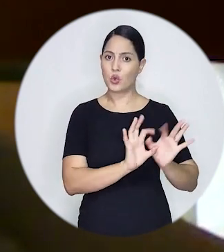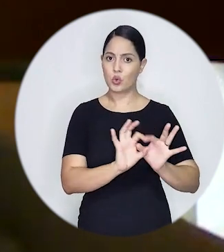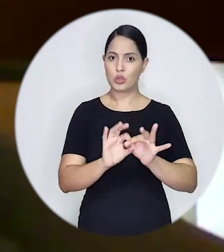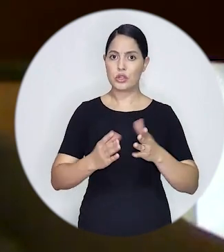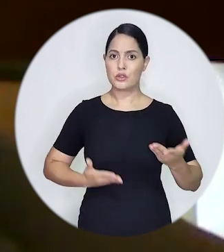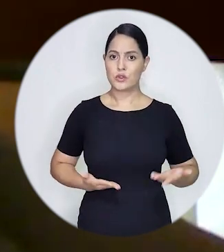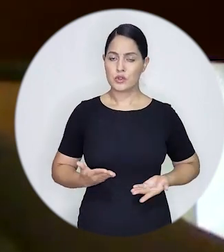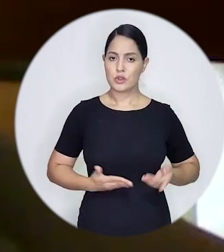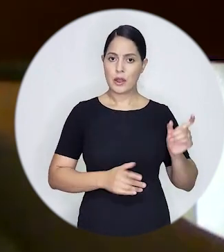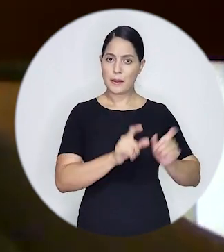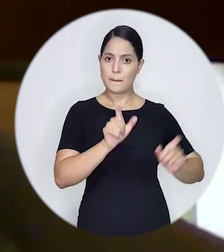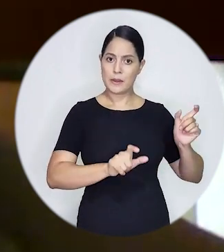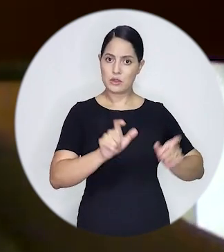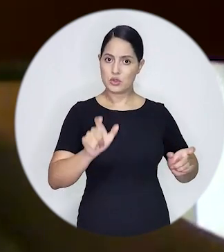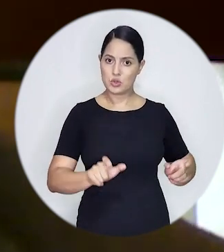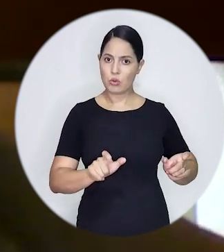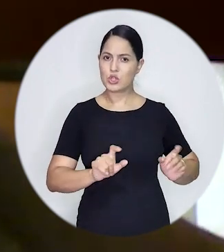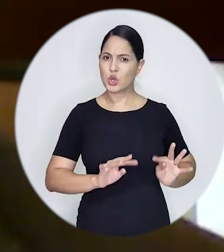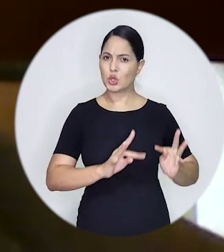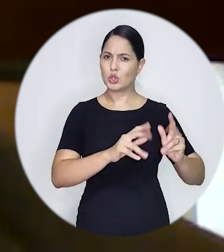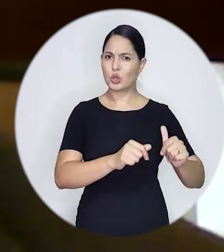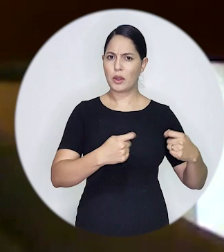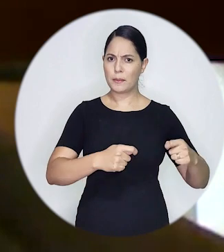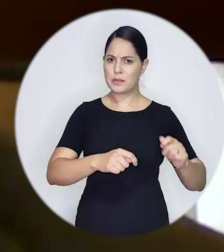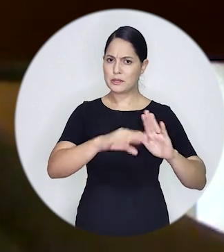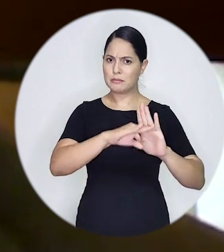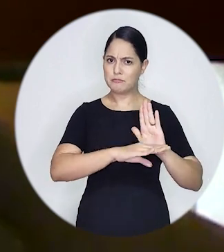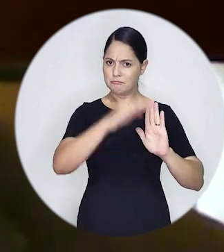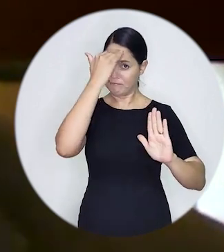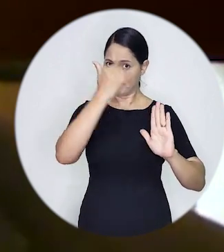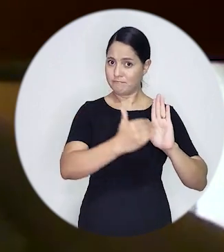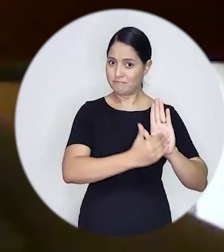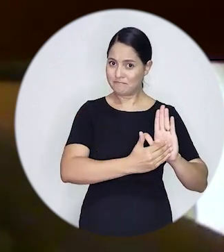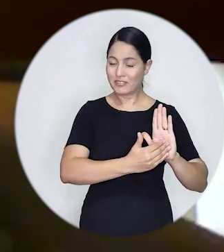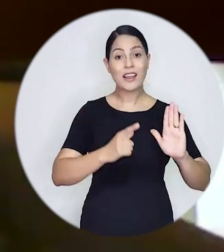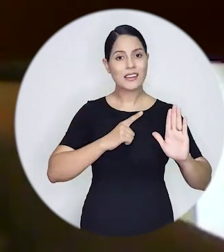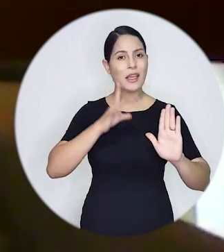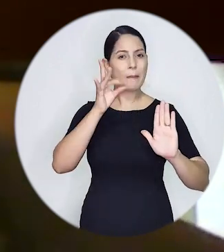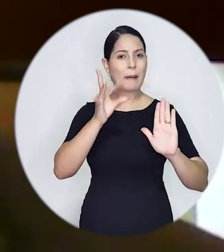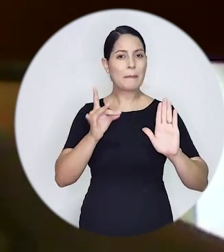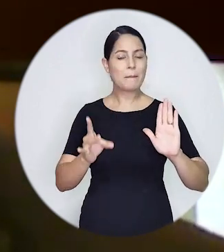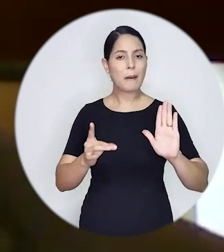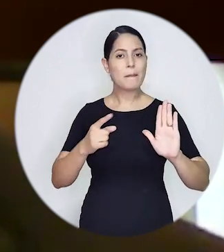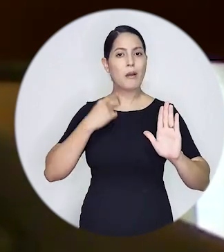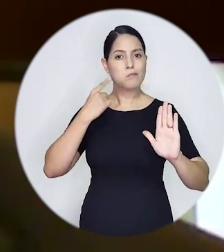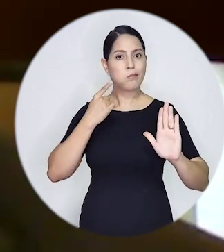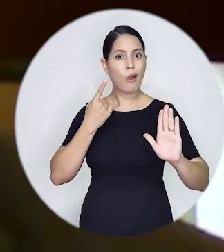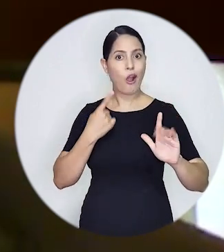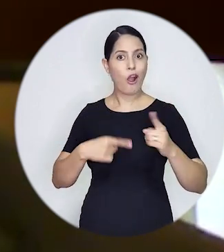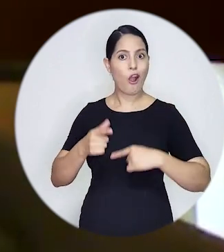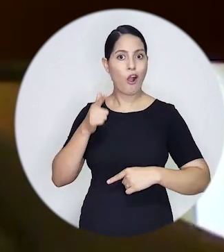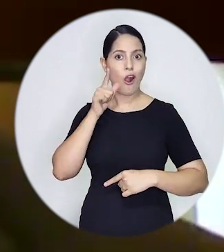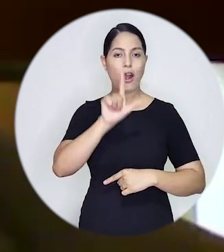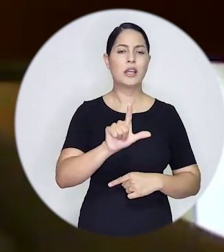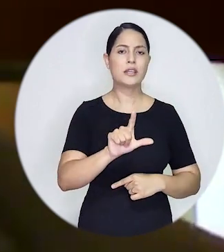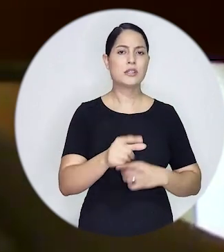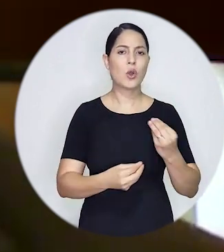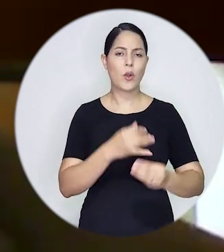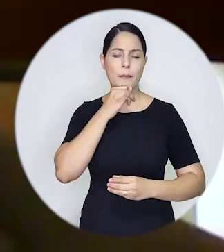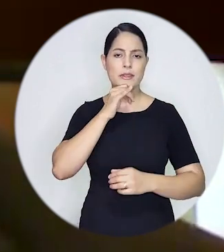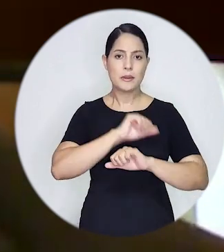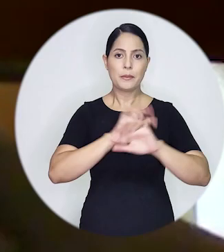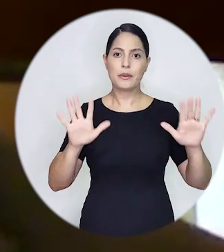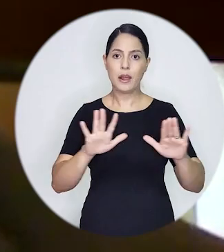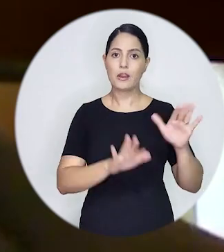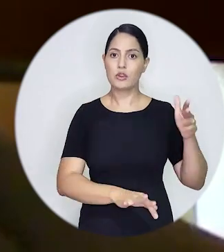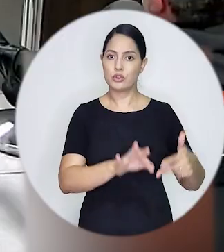articulação que nós temos conseguido empreender, o grande e bom diálogo que nós temos conseguido fazer com os demais membros do Conselho